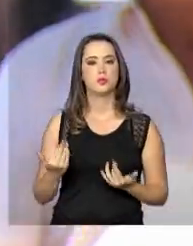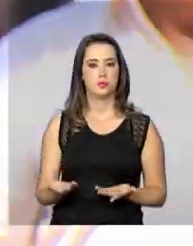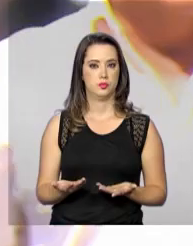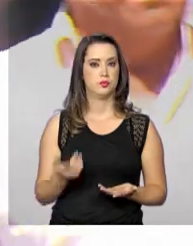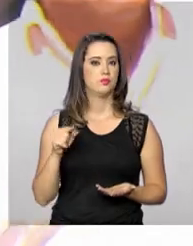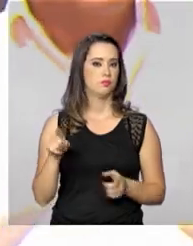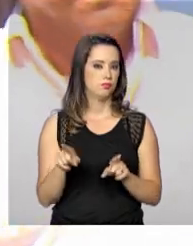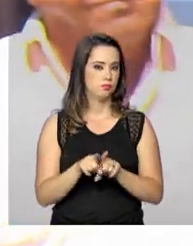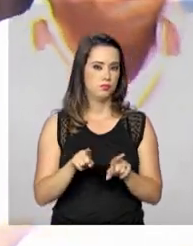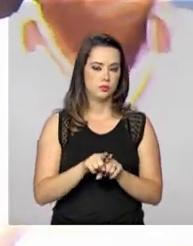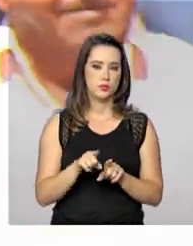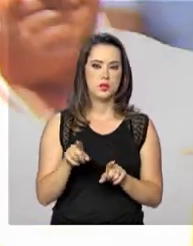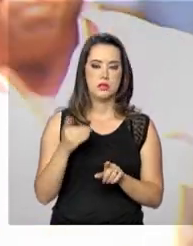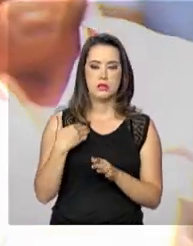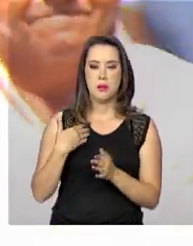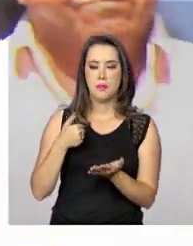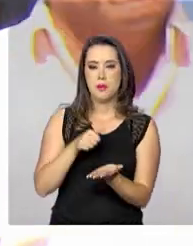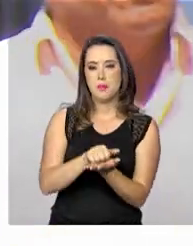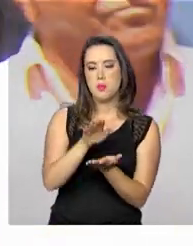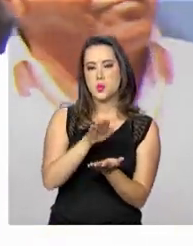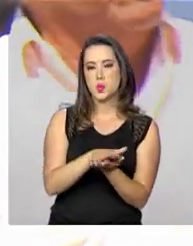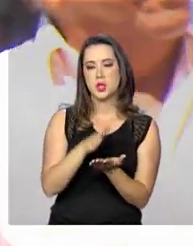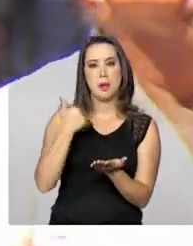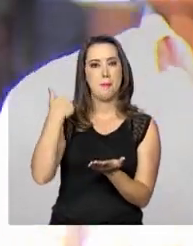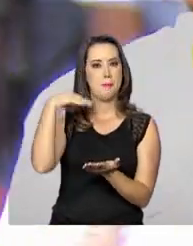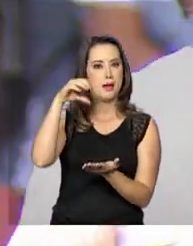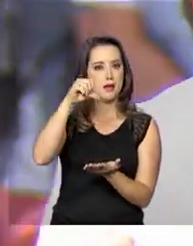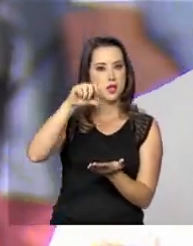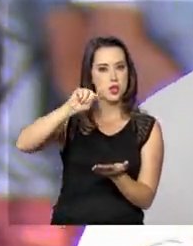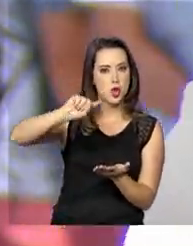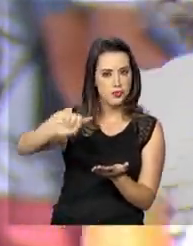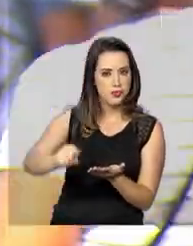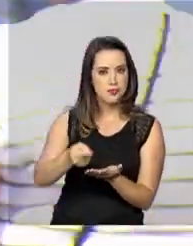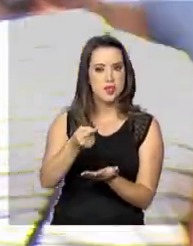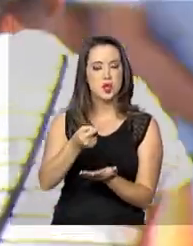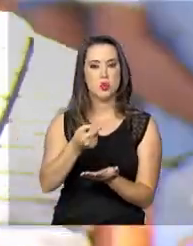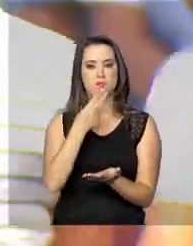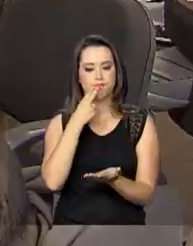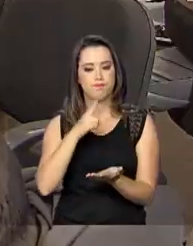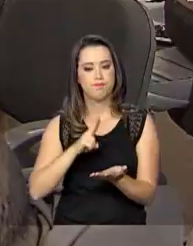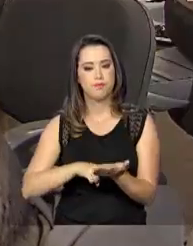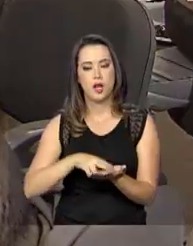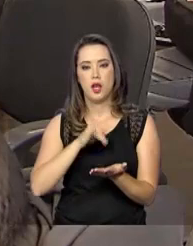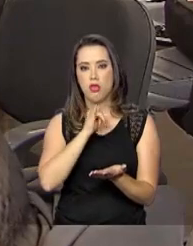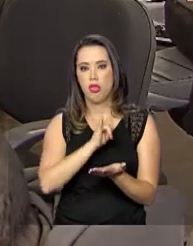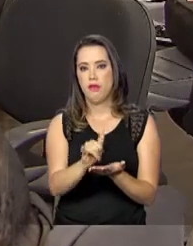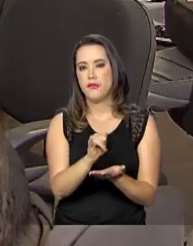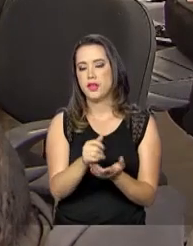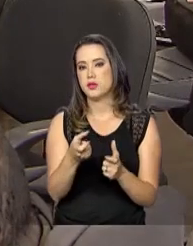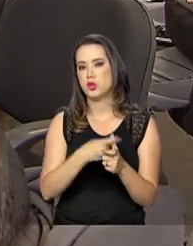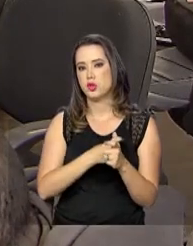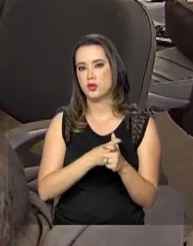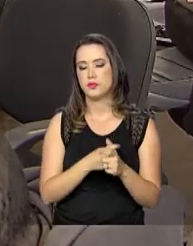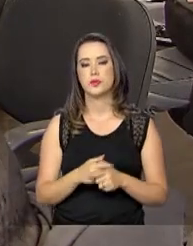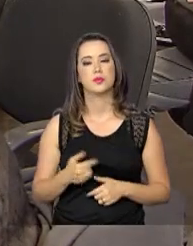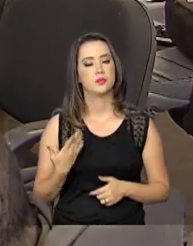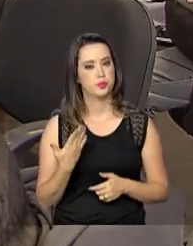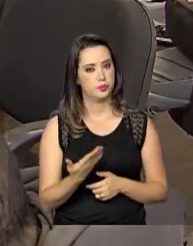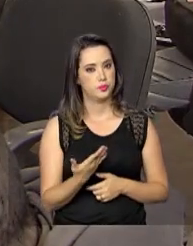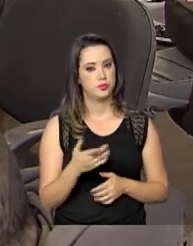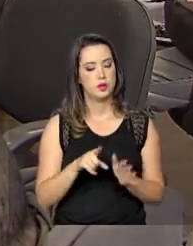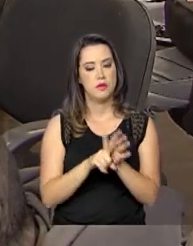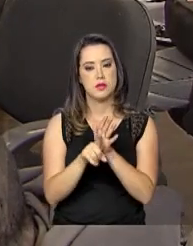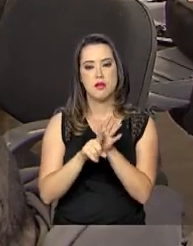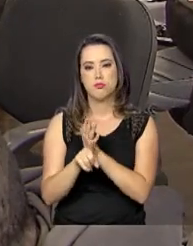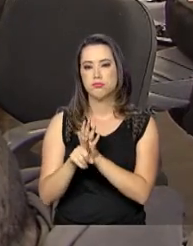e foram emitidas mais de 9 mil notificações de dívidas as fiscalizações contra a sonegação do fgts